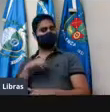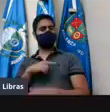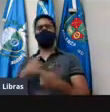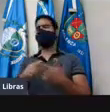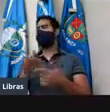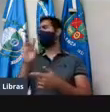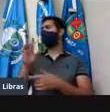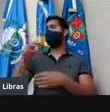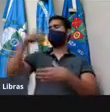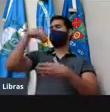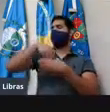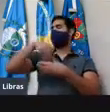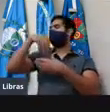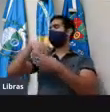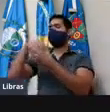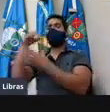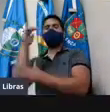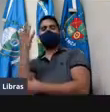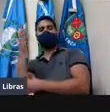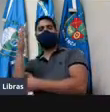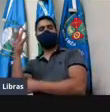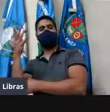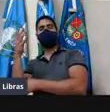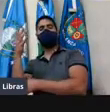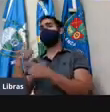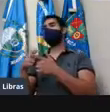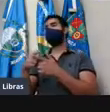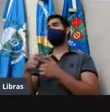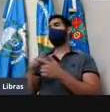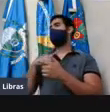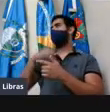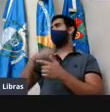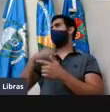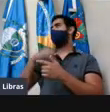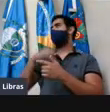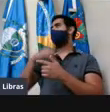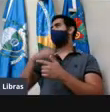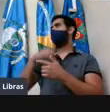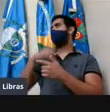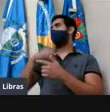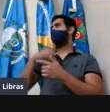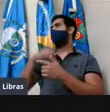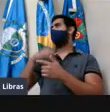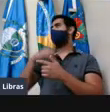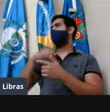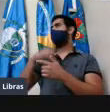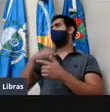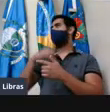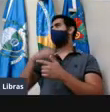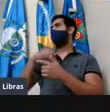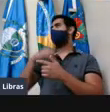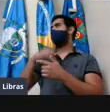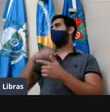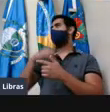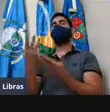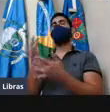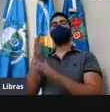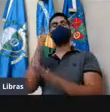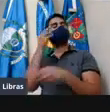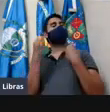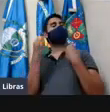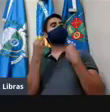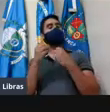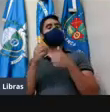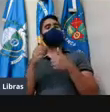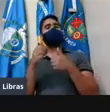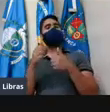nada ficar plantando, daqui a pouco vê o Filho de Deus, mete fogo, e aí você vê como é que as coisas ficam, igual está